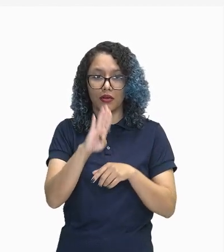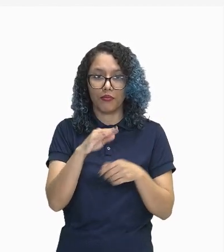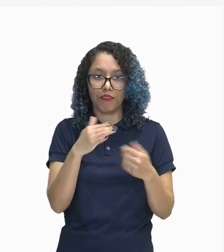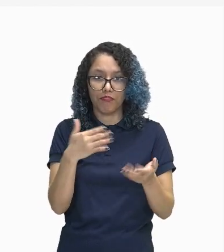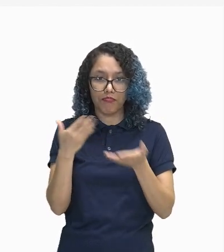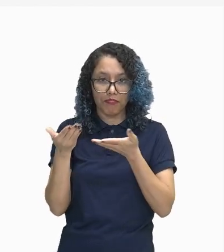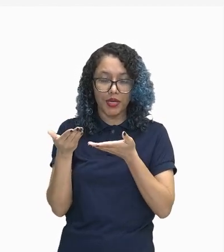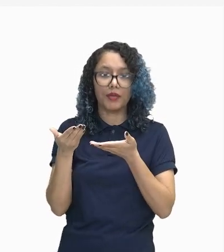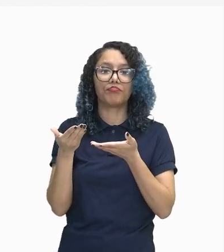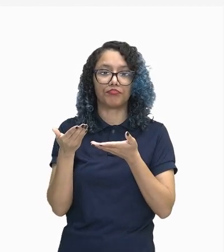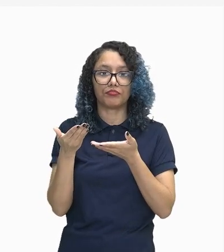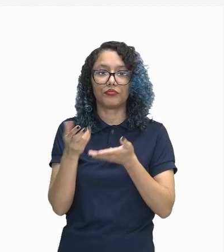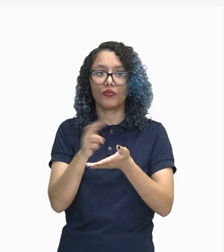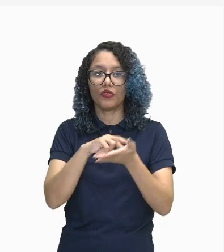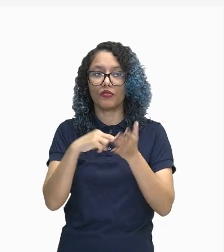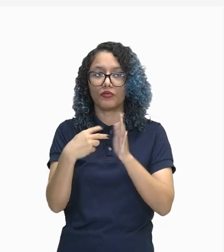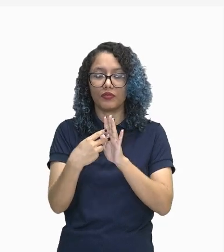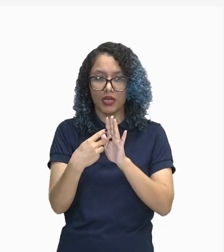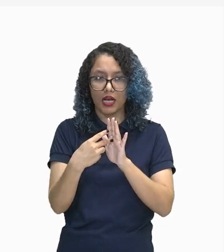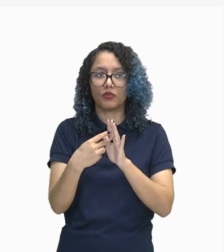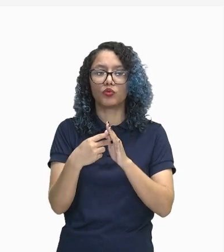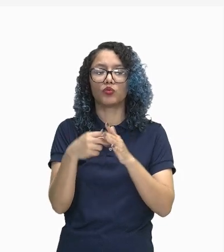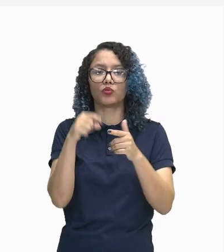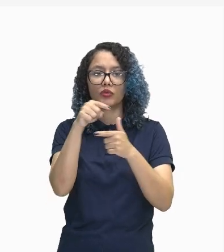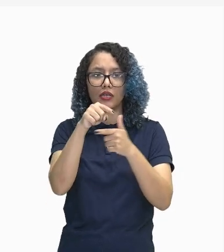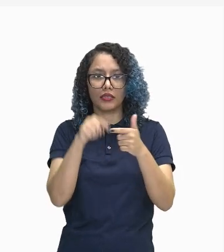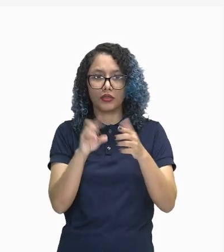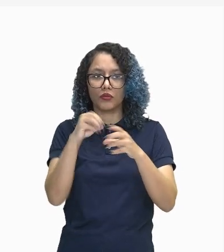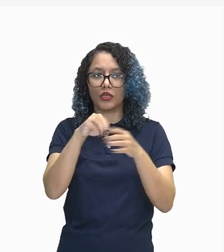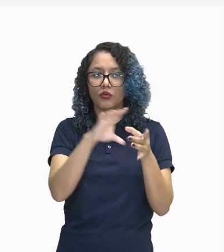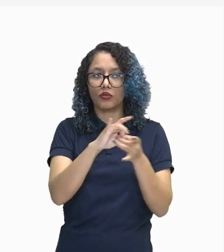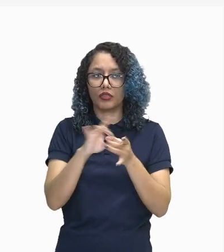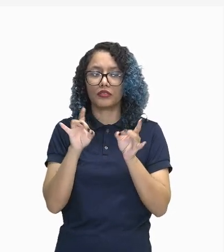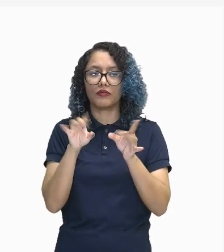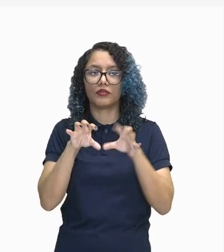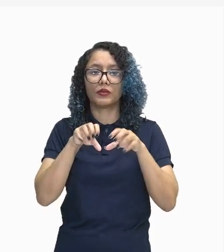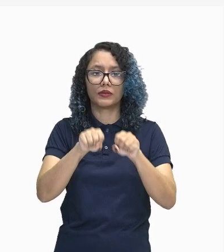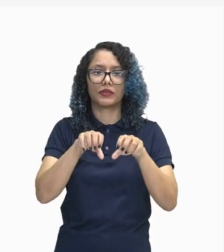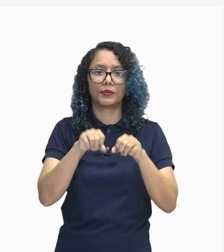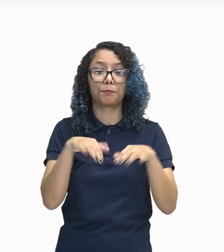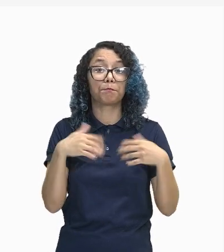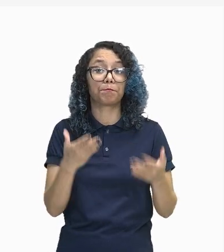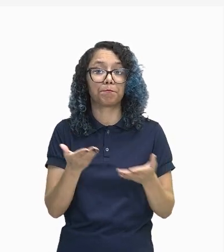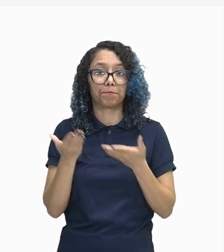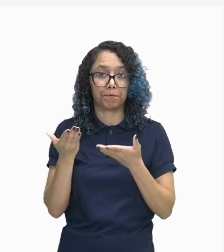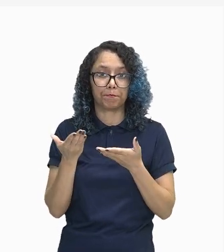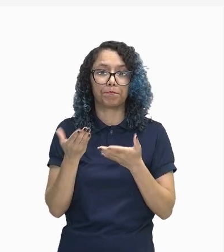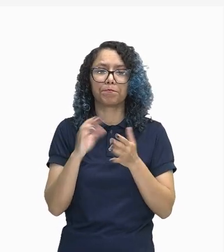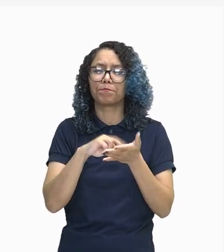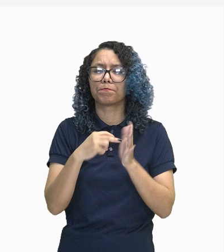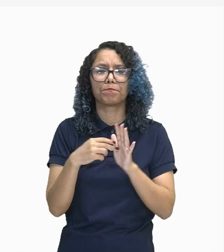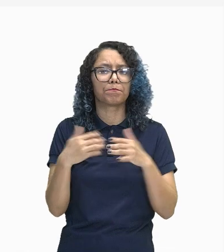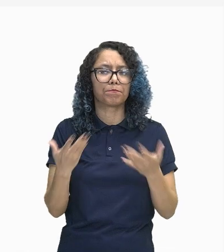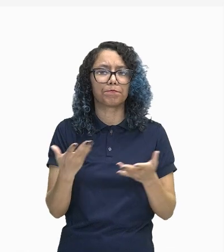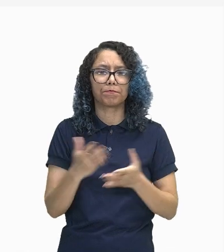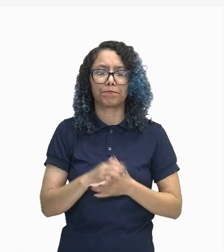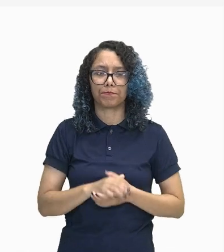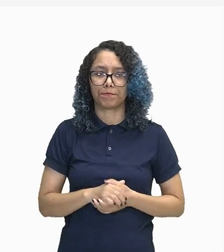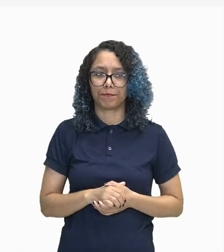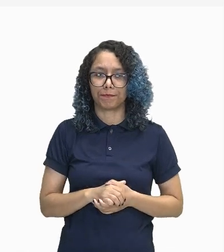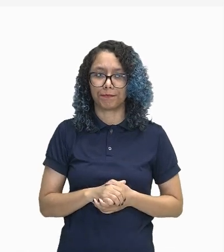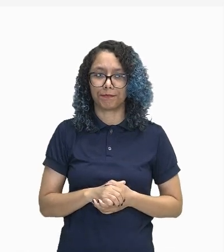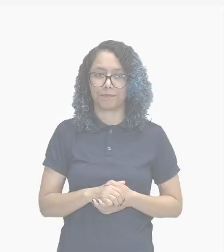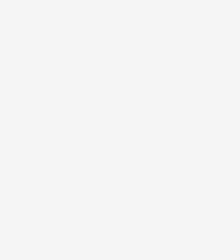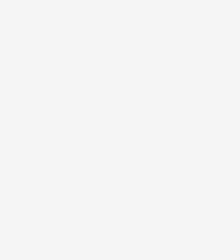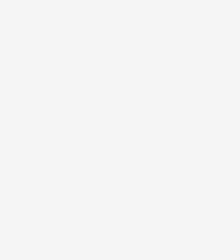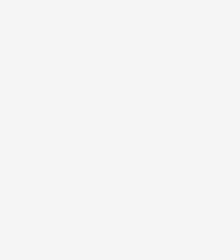é o significado dessa razão no contexto da venda do açaí. Então, qual é o significado que tem a razão